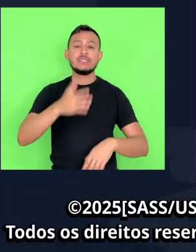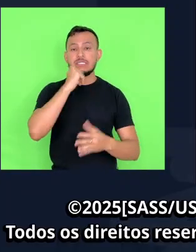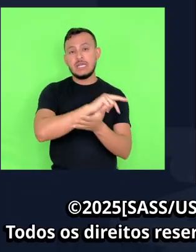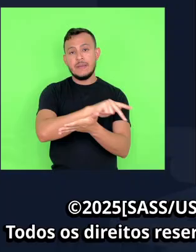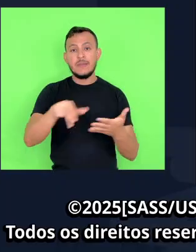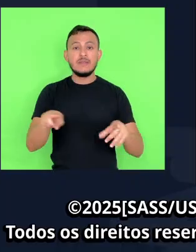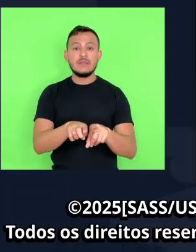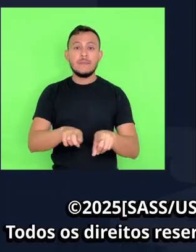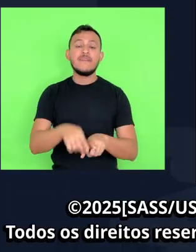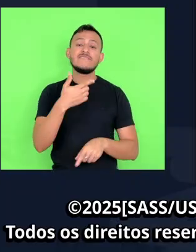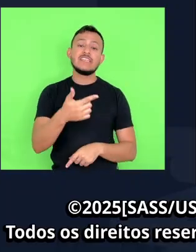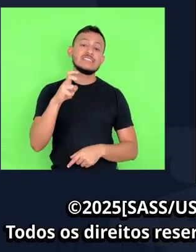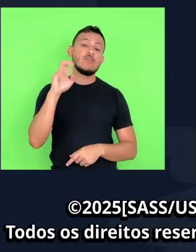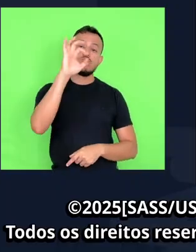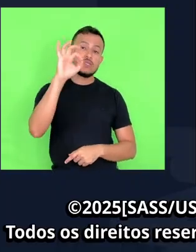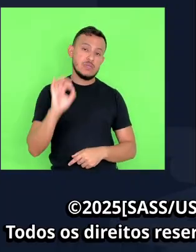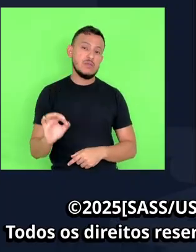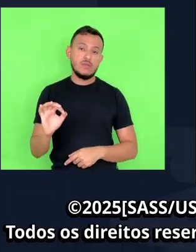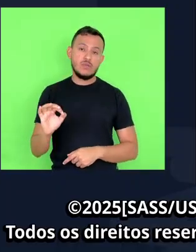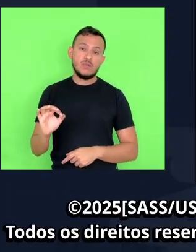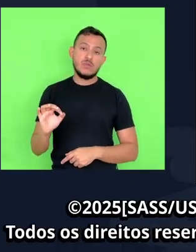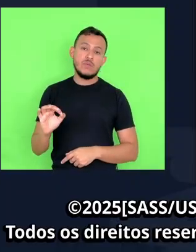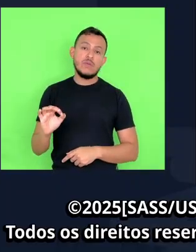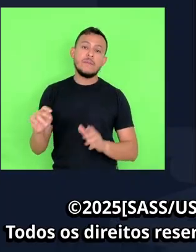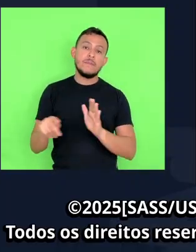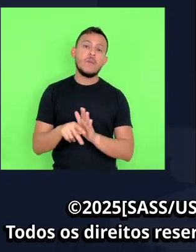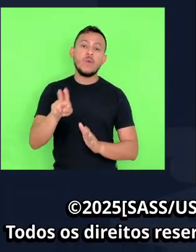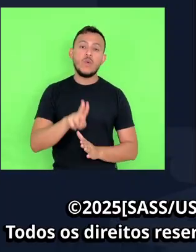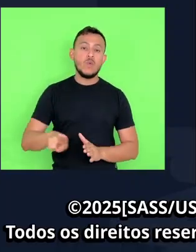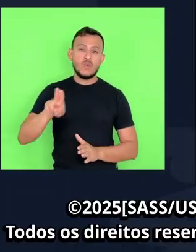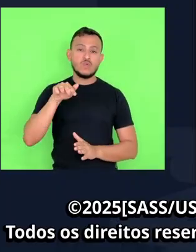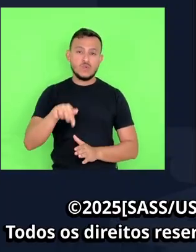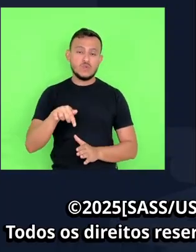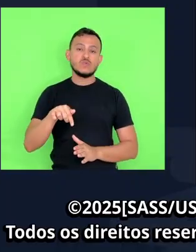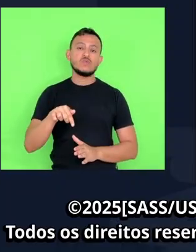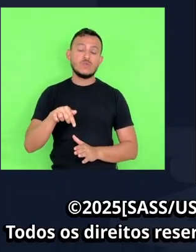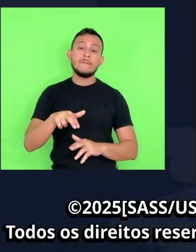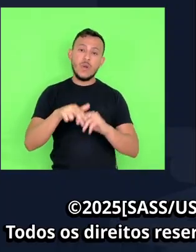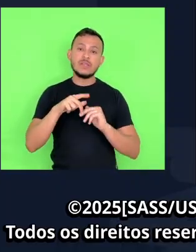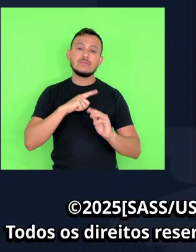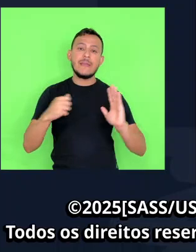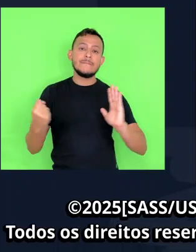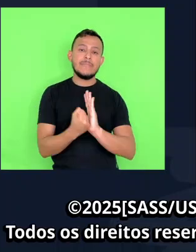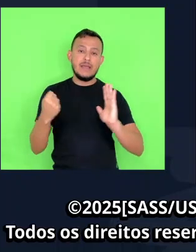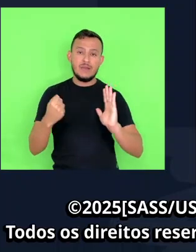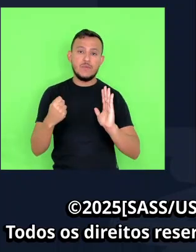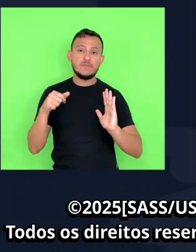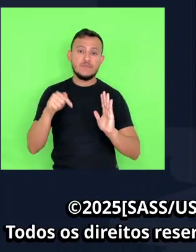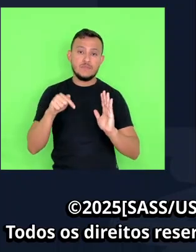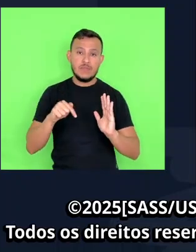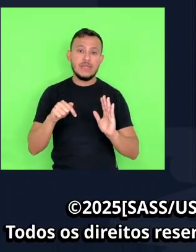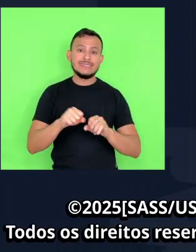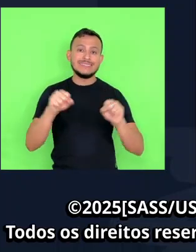alimentos, e cerca de 25% do uso de água. Então, eles impactam